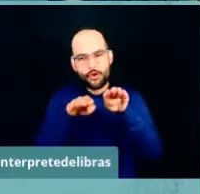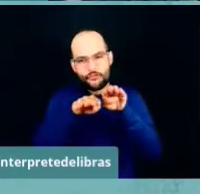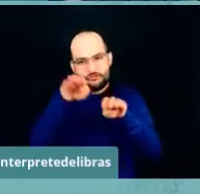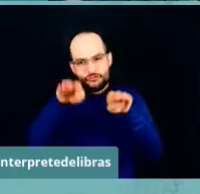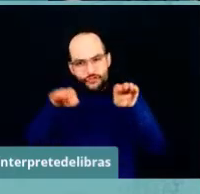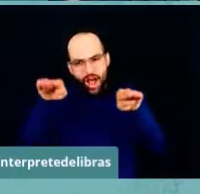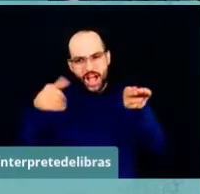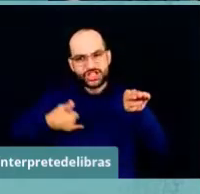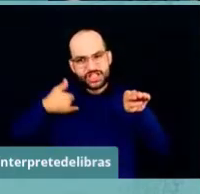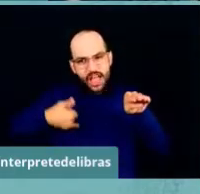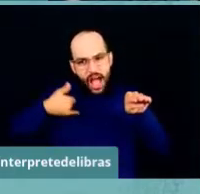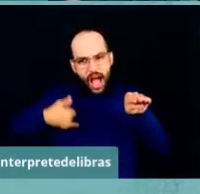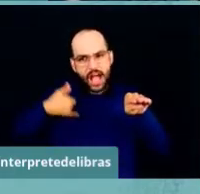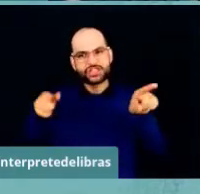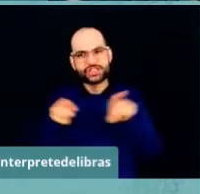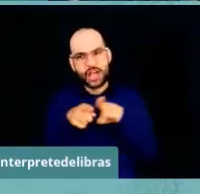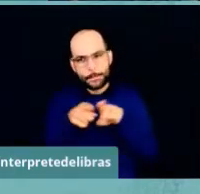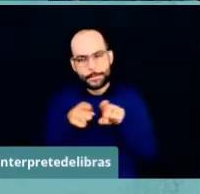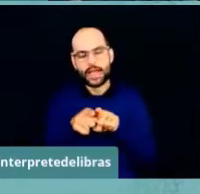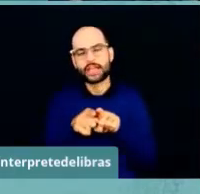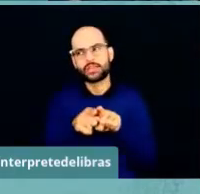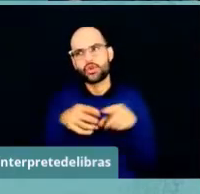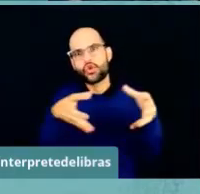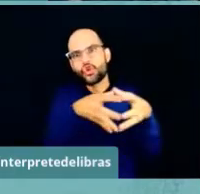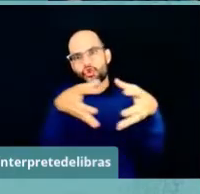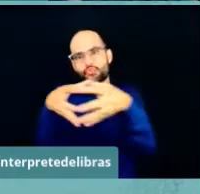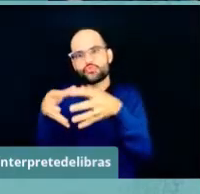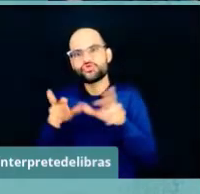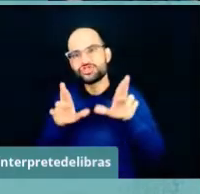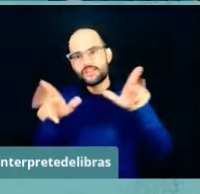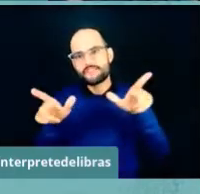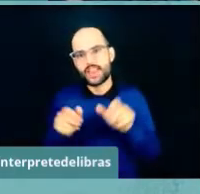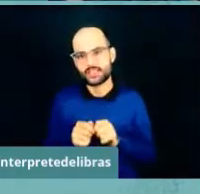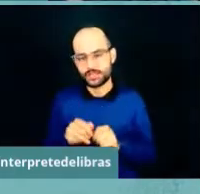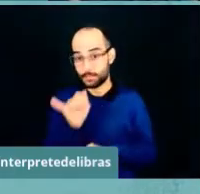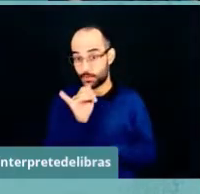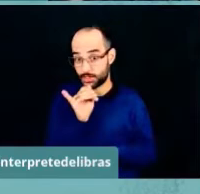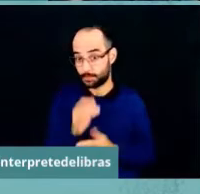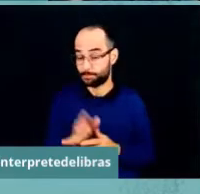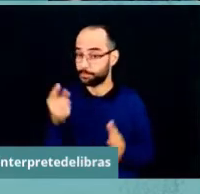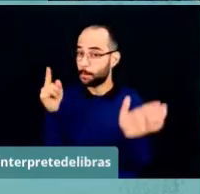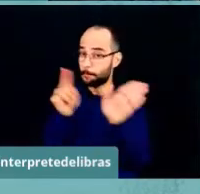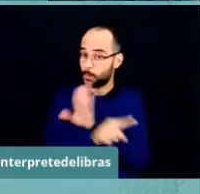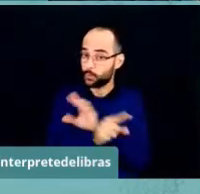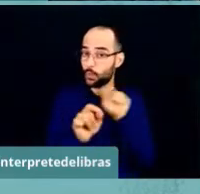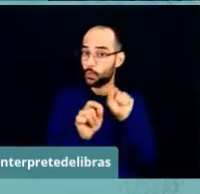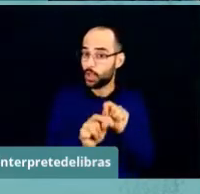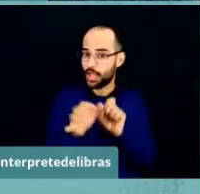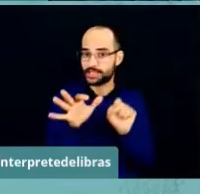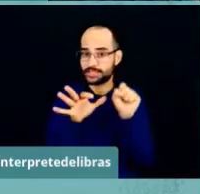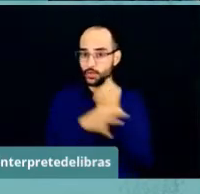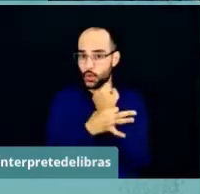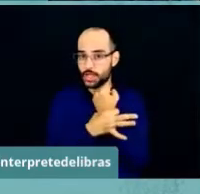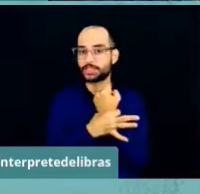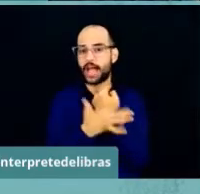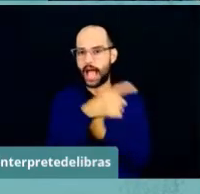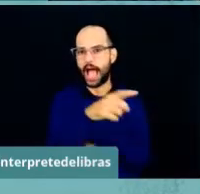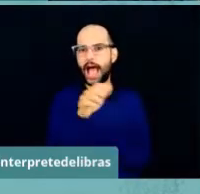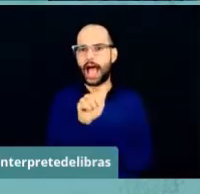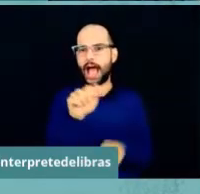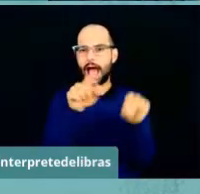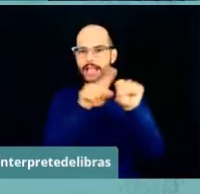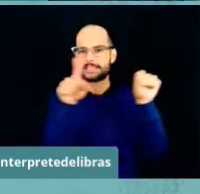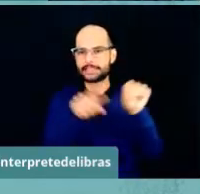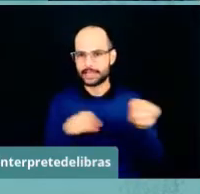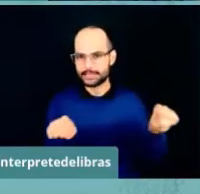comorbidades diferentes, né? Então, por exemplo, foi-se colocado em xeque a segurança da vacina da AstraZeneca em